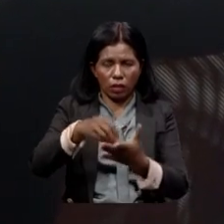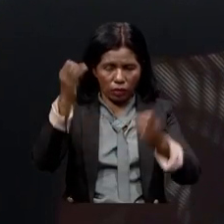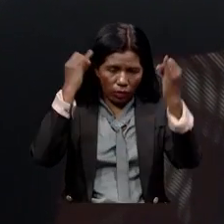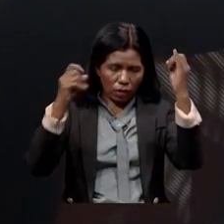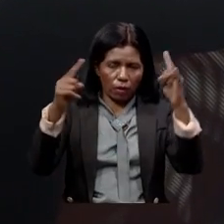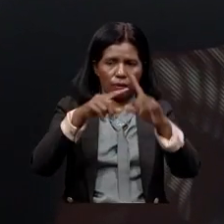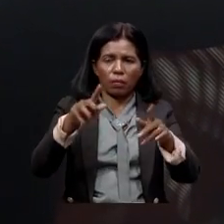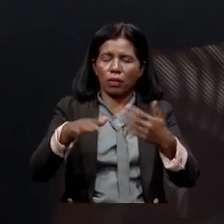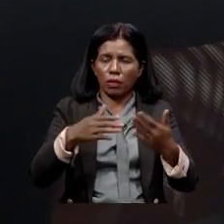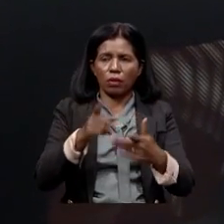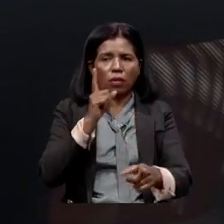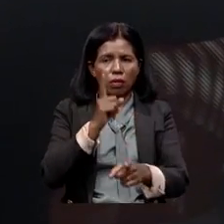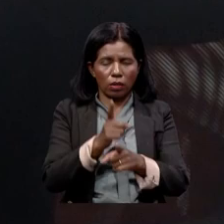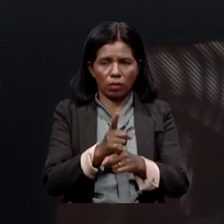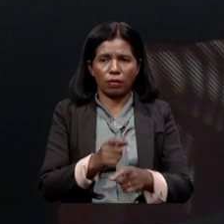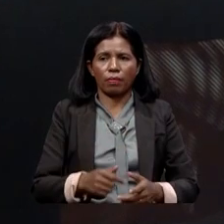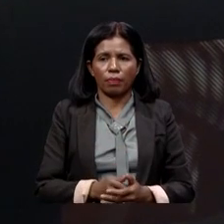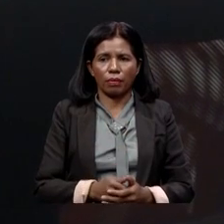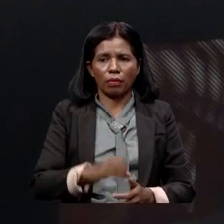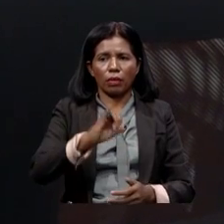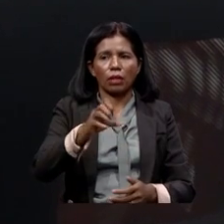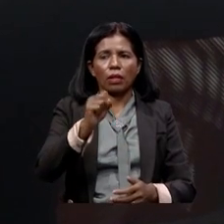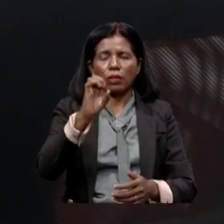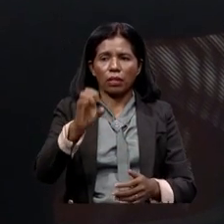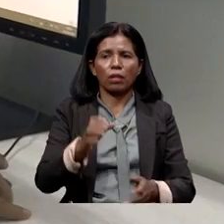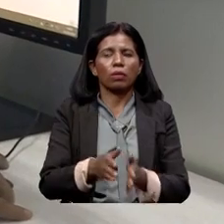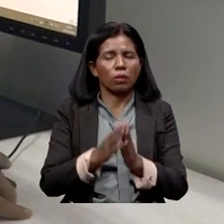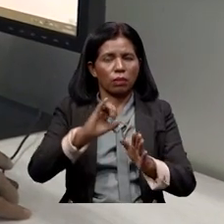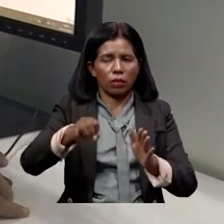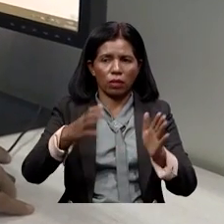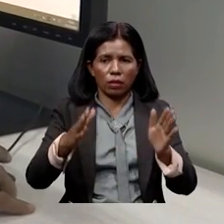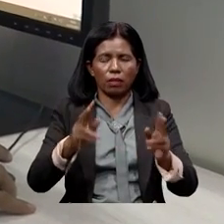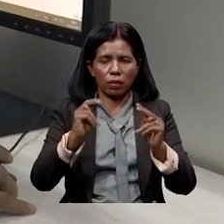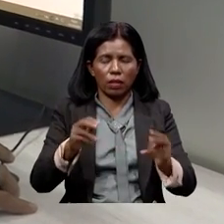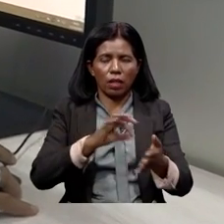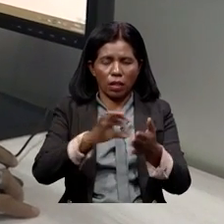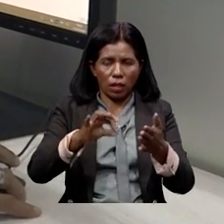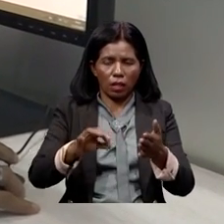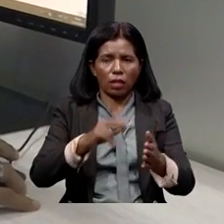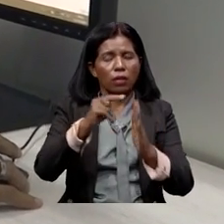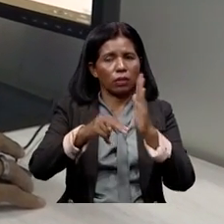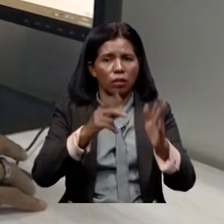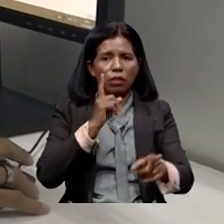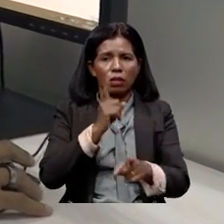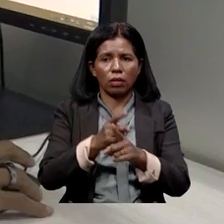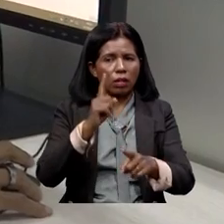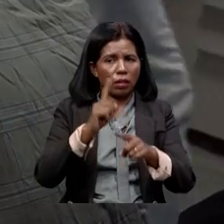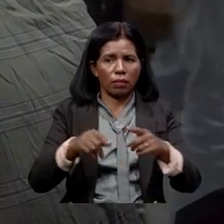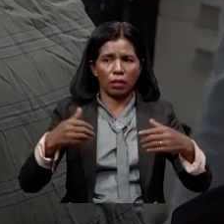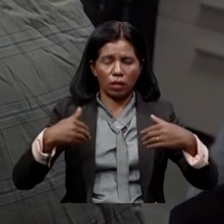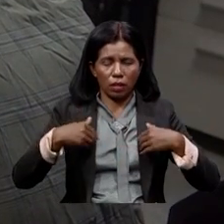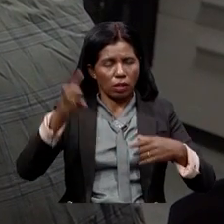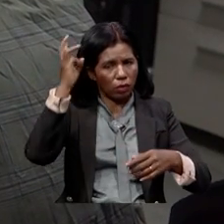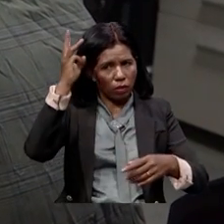ba MHOTU ho los ho kredivel. Jesse Menes susumos ba jornalista sira persija hakerek notisia ho balansu atu nune labele hamosu